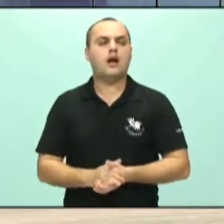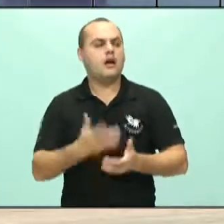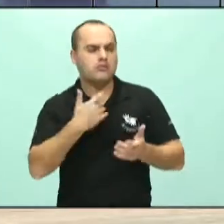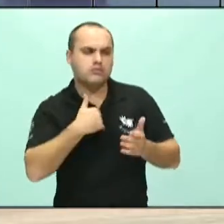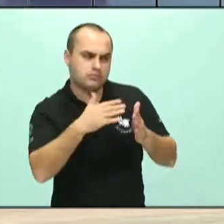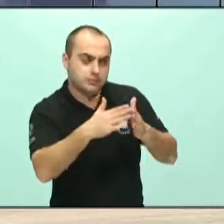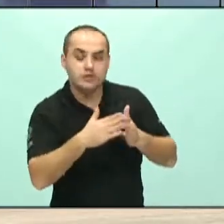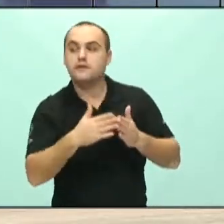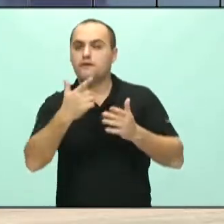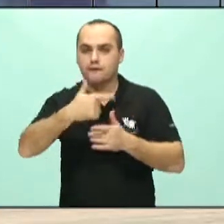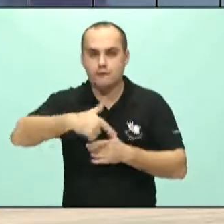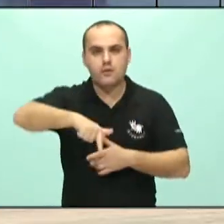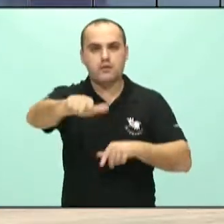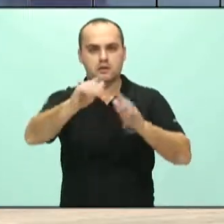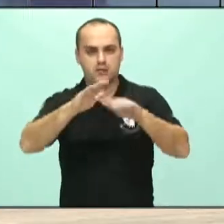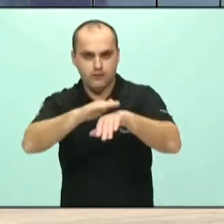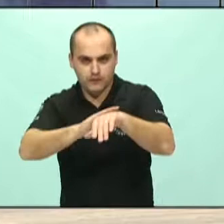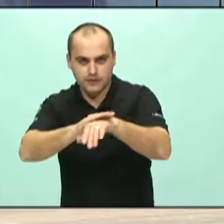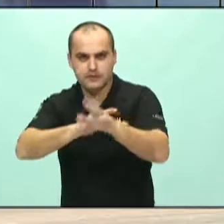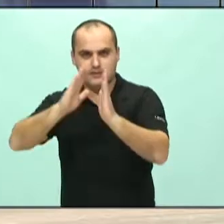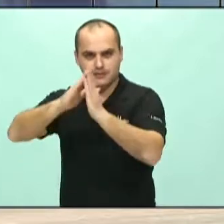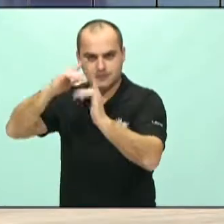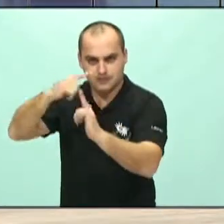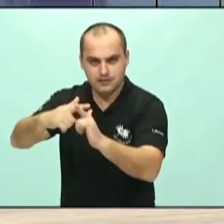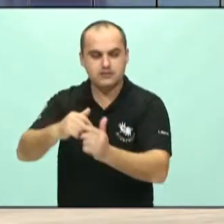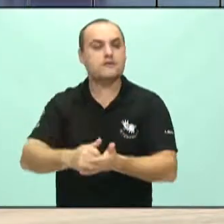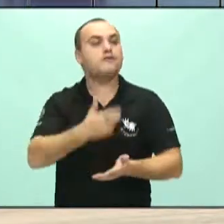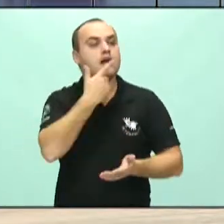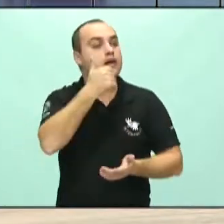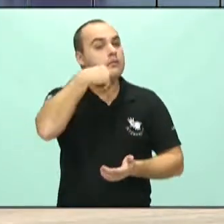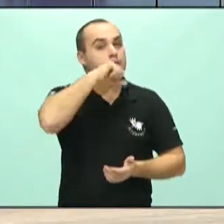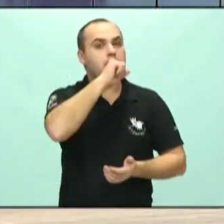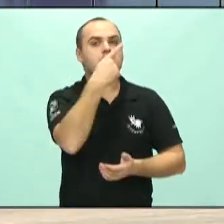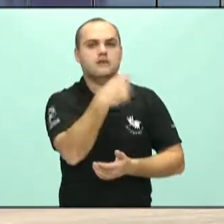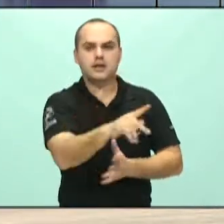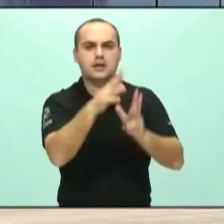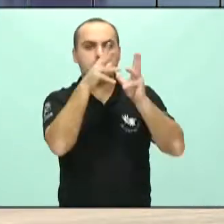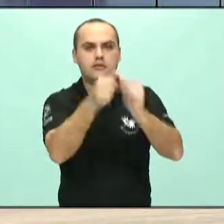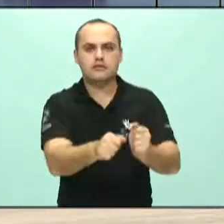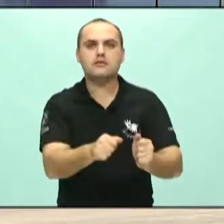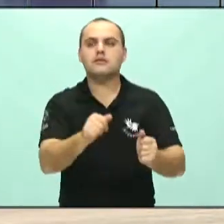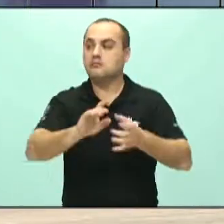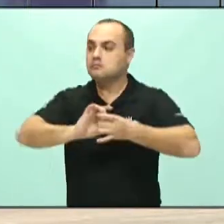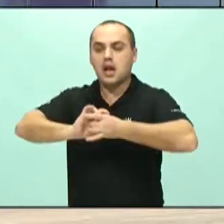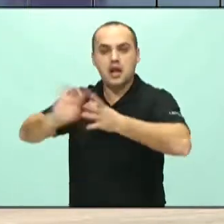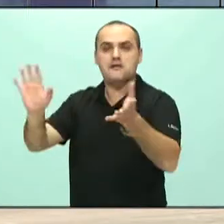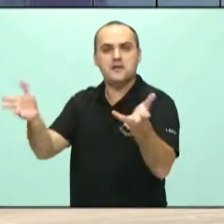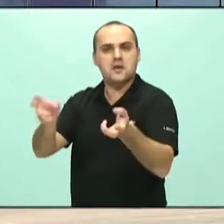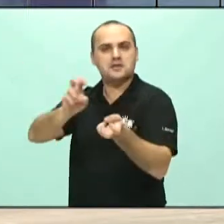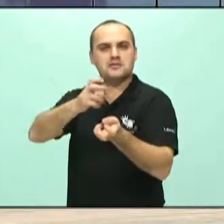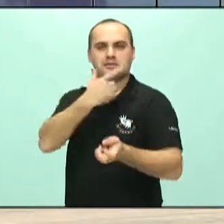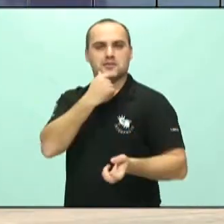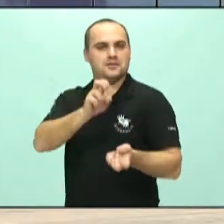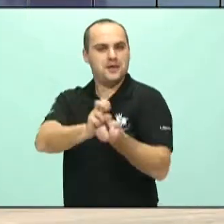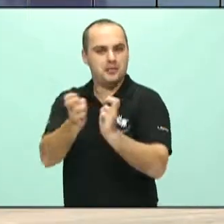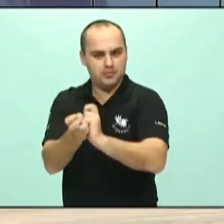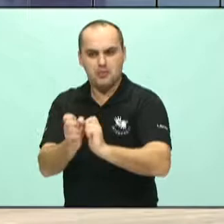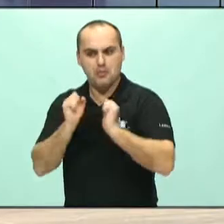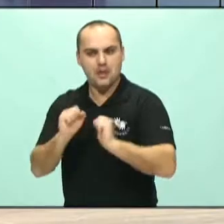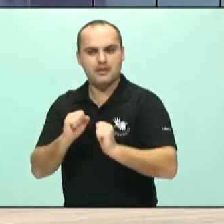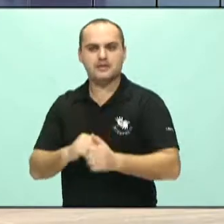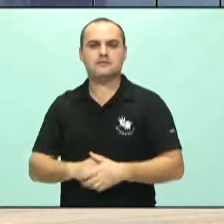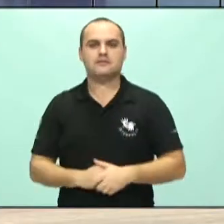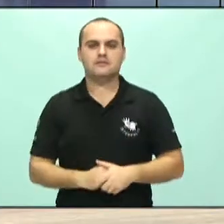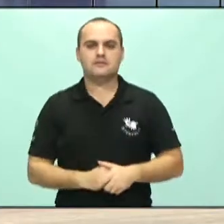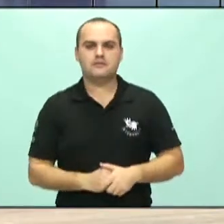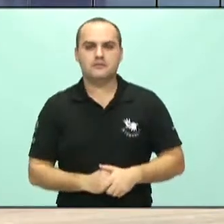pastor, fui na igreja dele falei com a mãe dele, tudo, deixaram o menino praticar capoeira. Então é muito importante hoje, por isso que